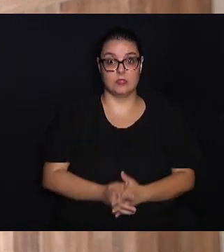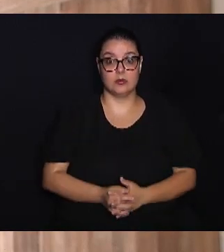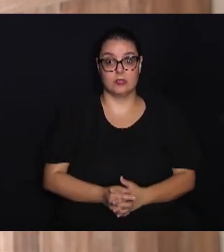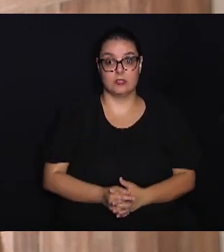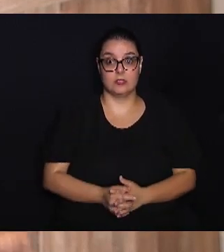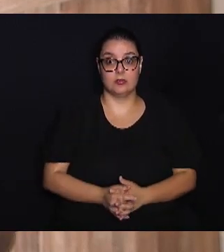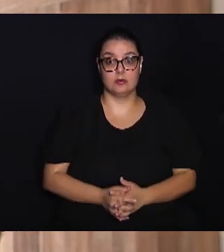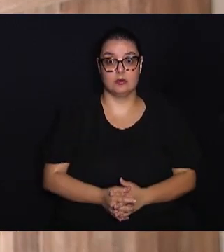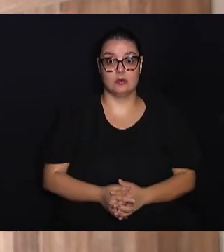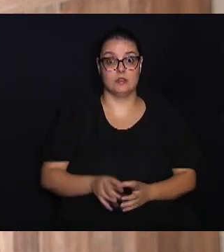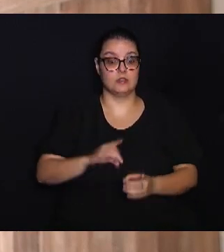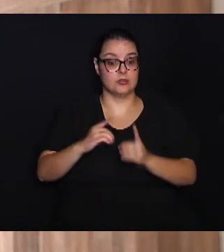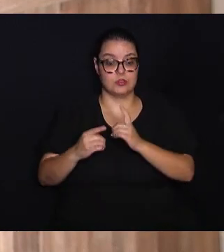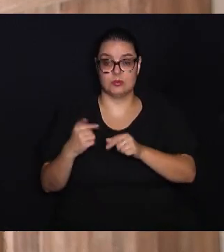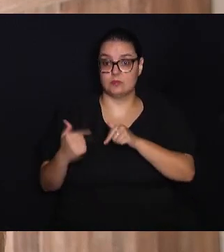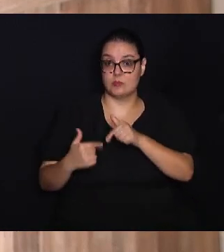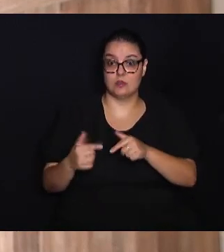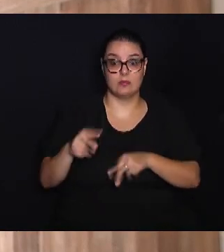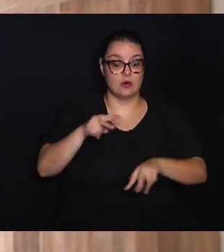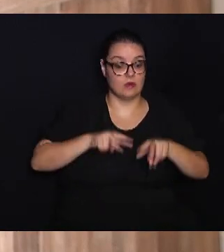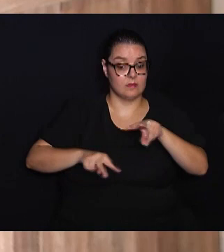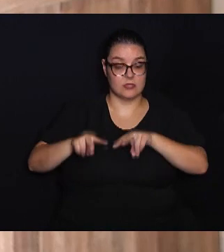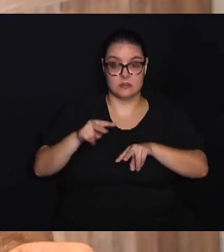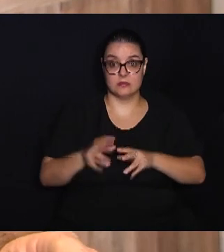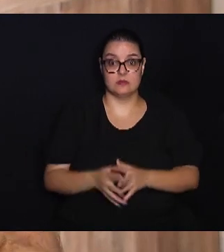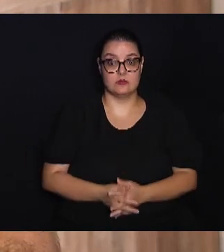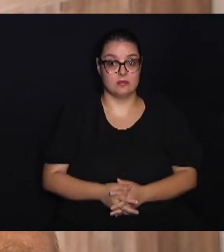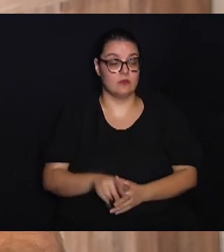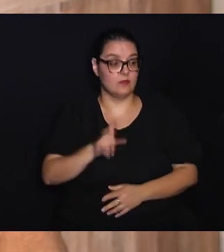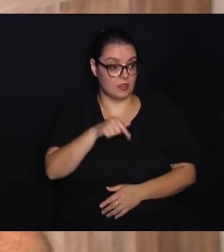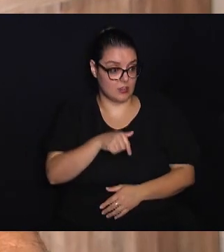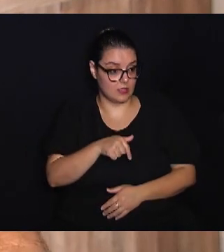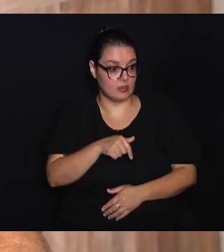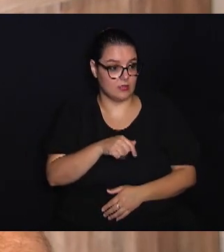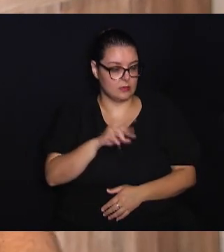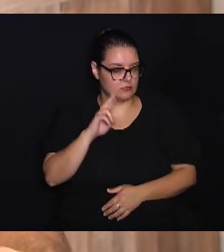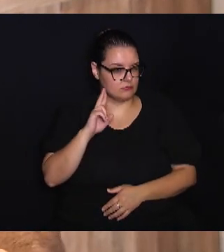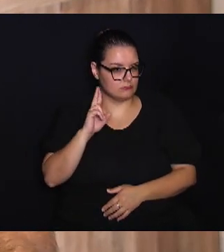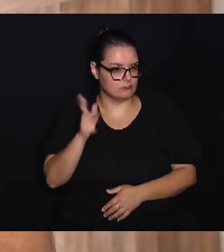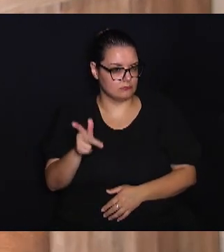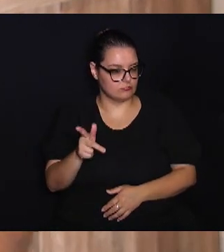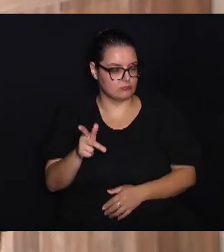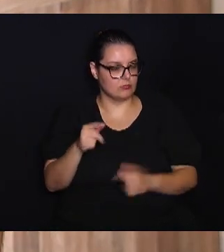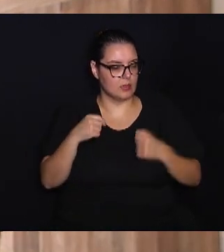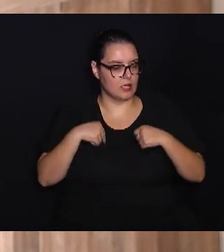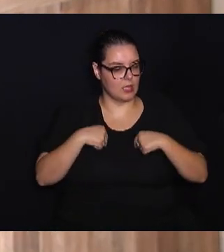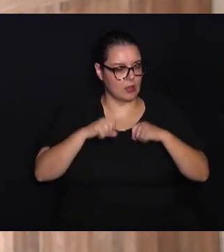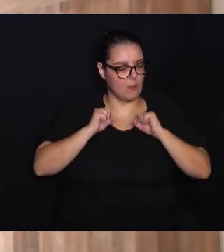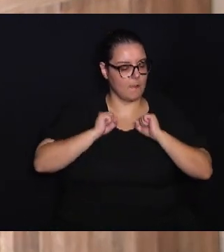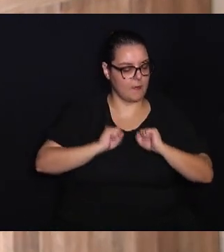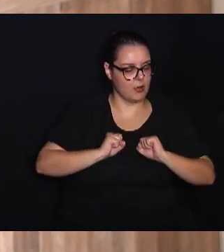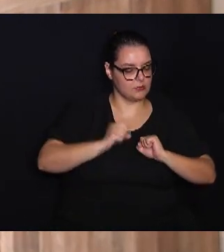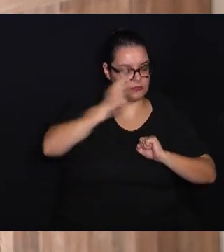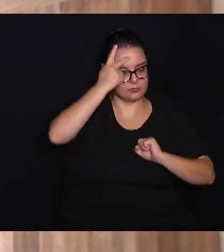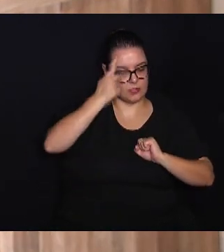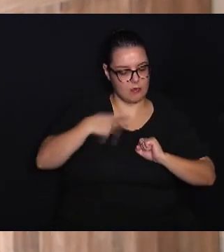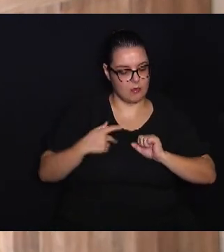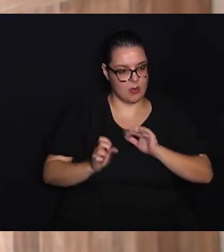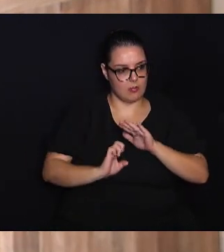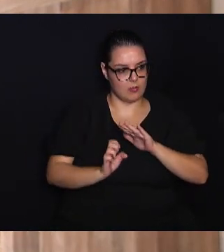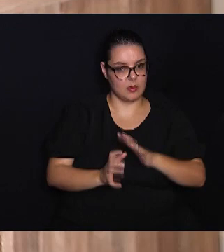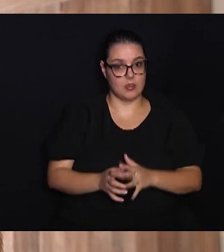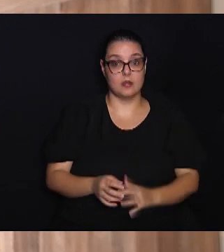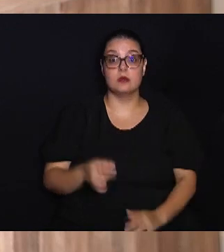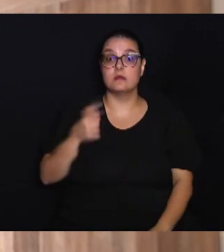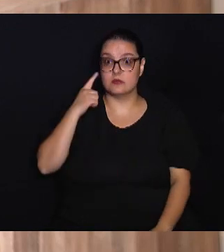sabe é dinâmica de trabalho visão Foi aí que você virou a CH e disse eu posso ser o dono do meu próprio